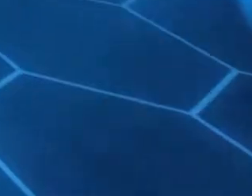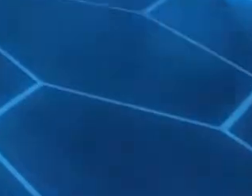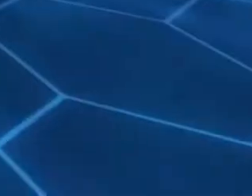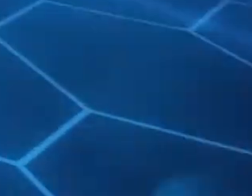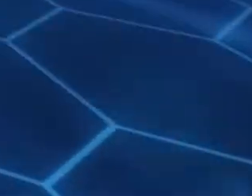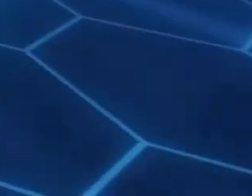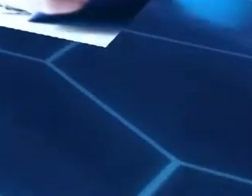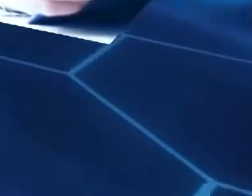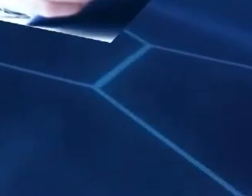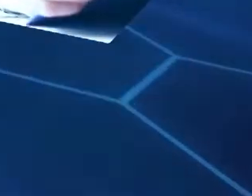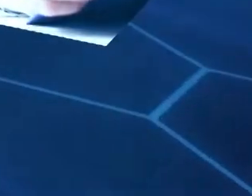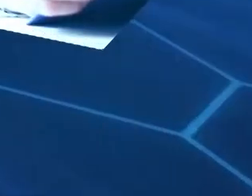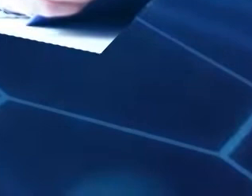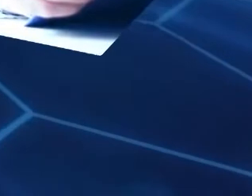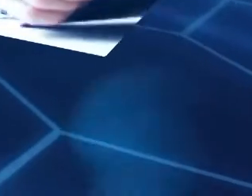Música